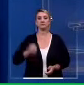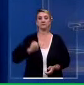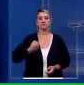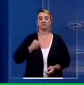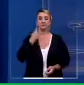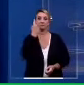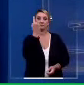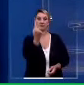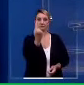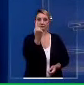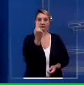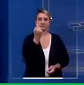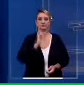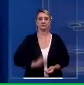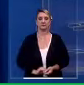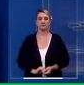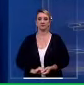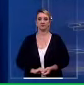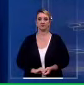Número 1.